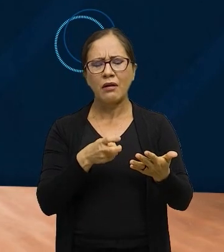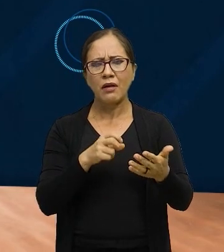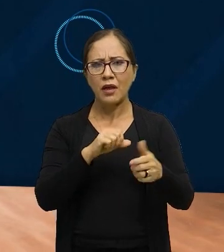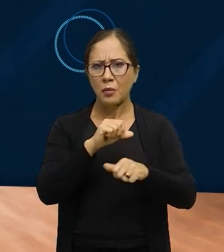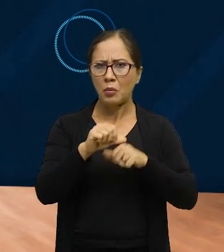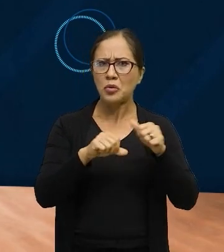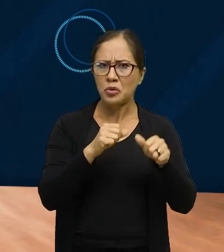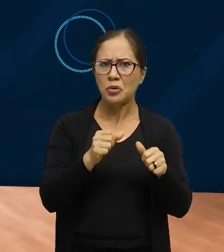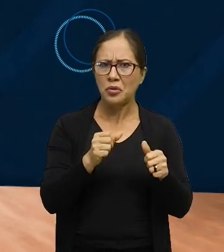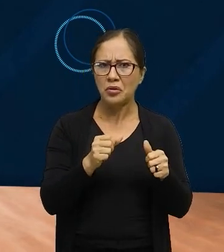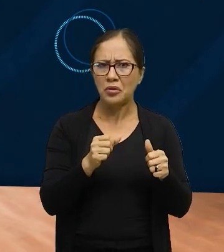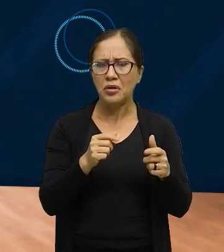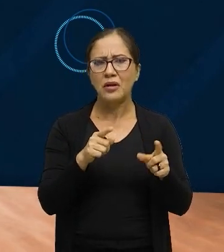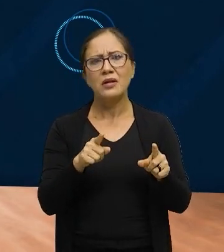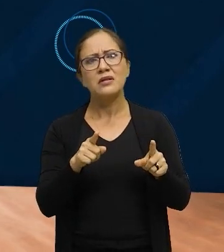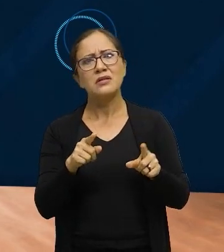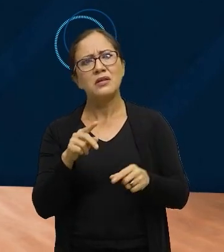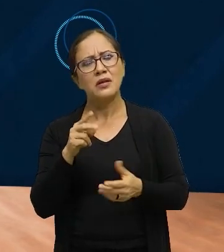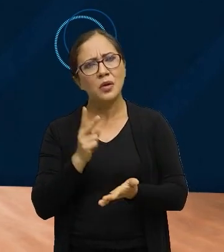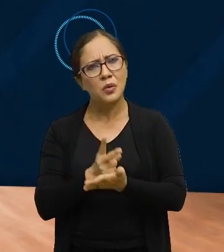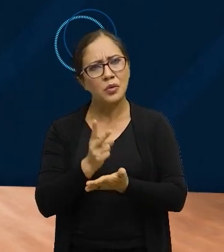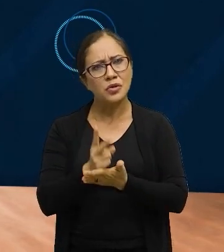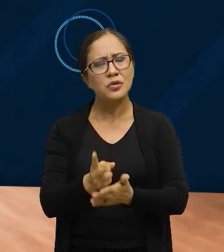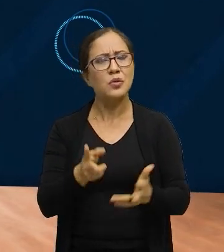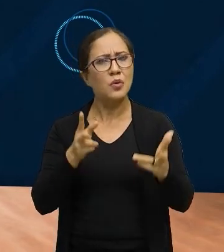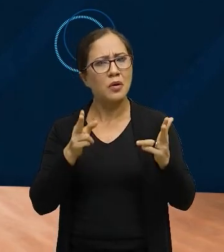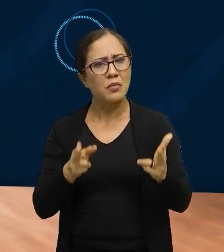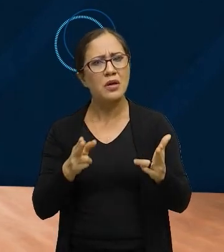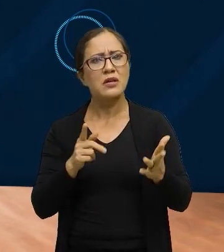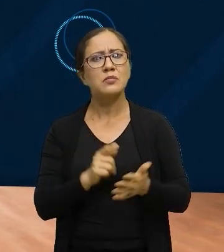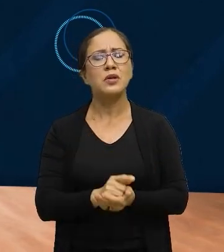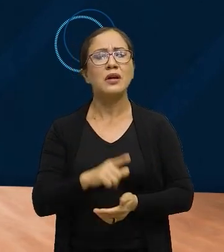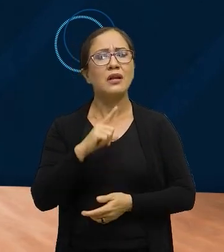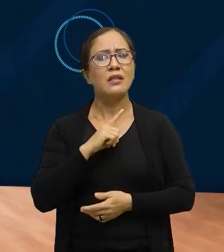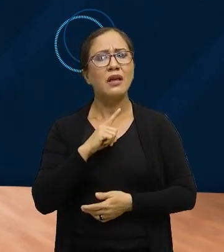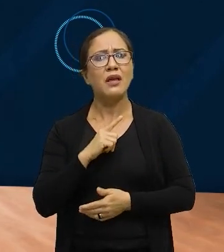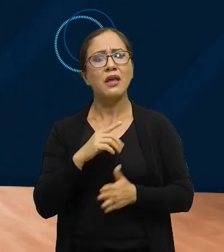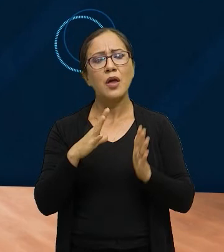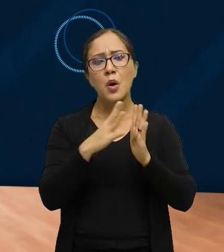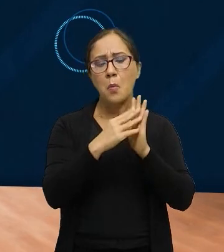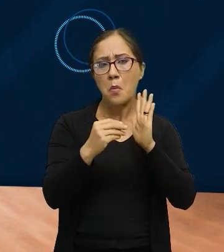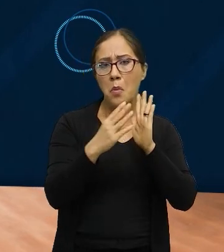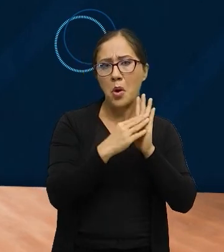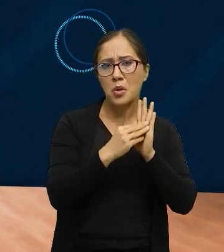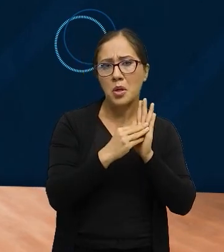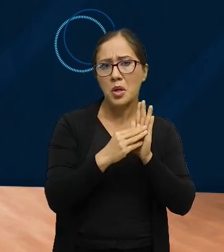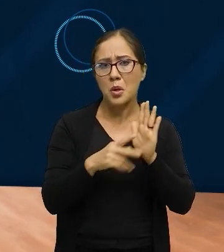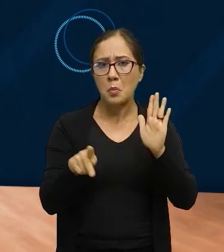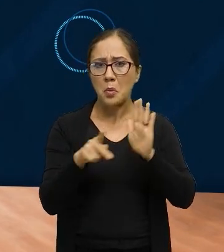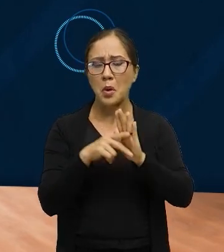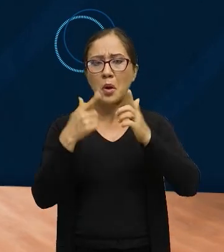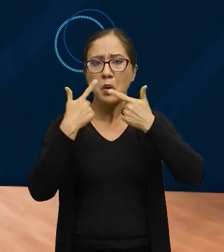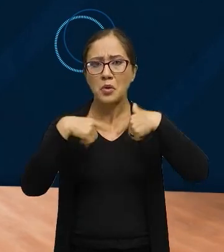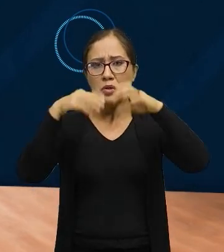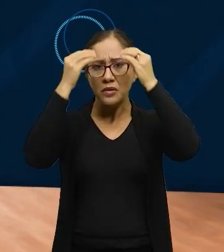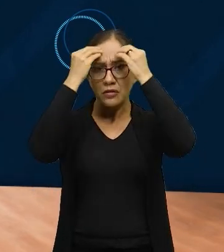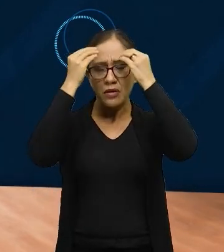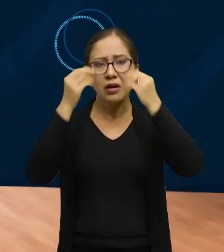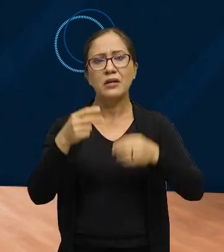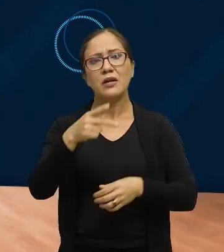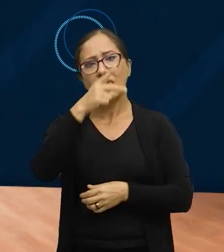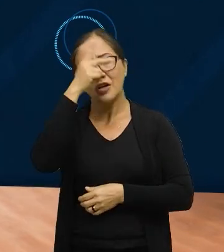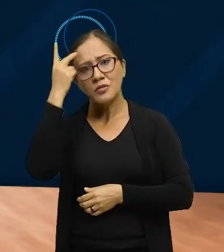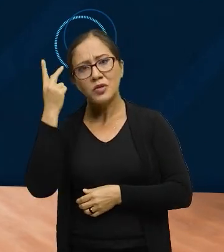pensamento ainda é o mesmo? Se exige que tenha um padrão de linguagem? As pessoas ainda conseguem se identificar com